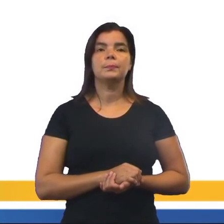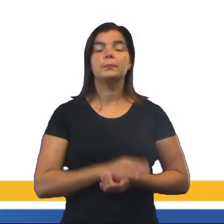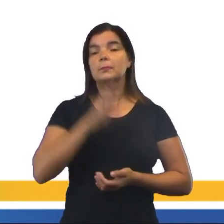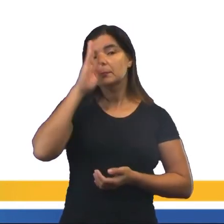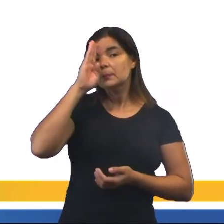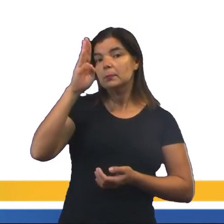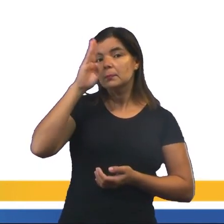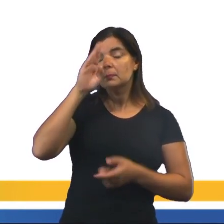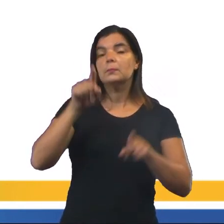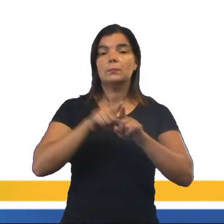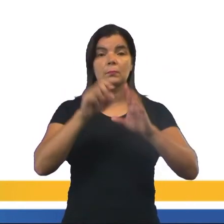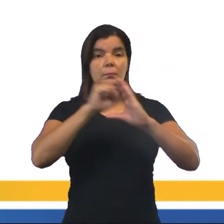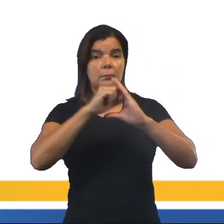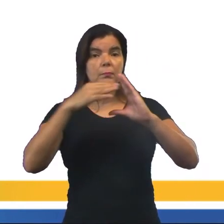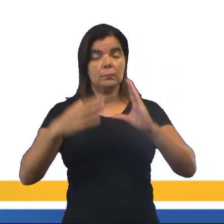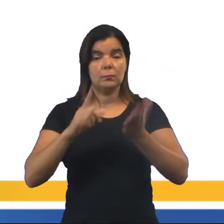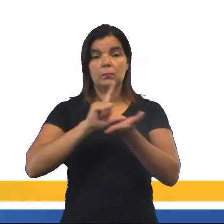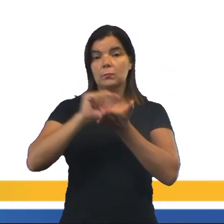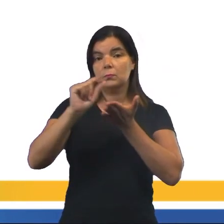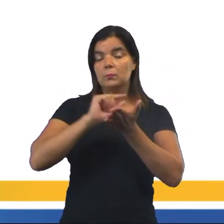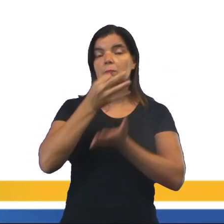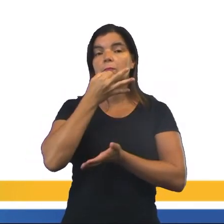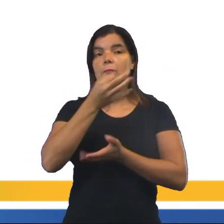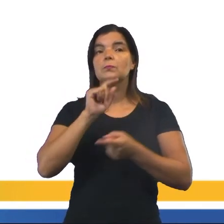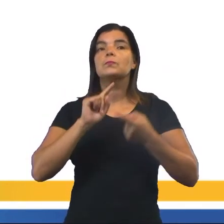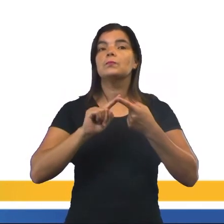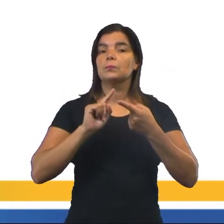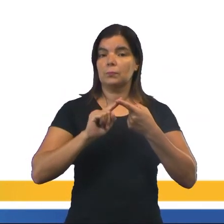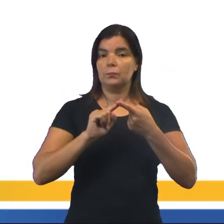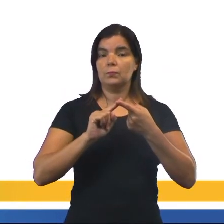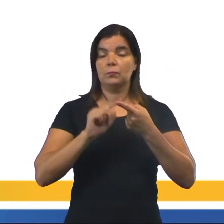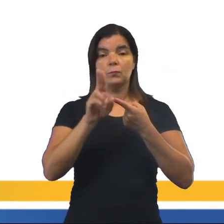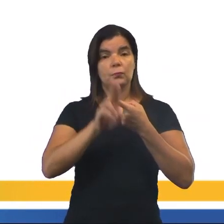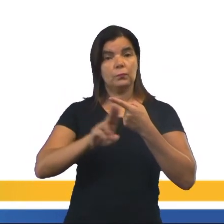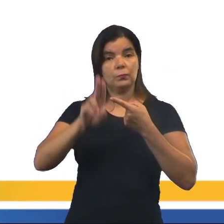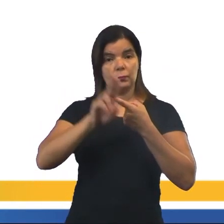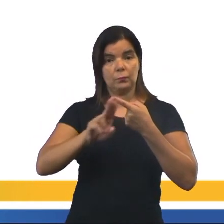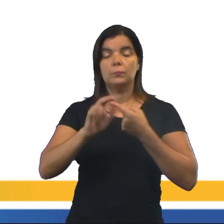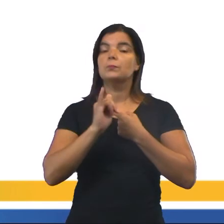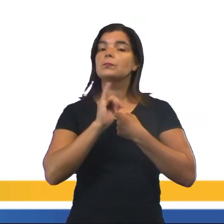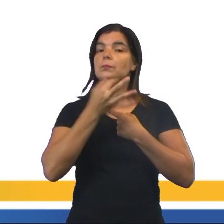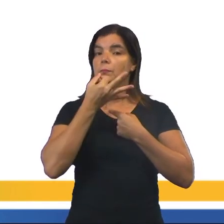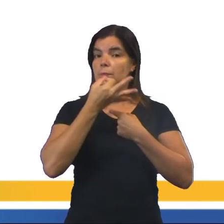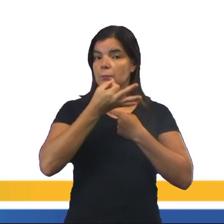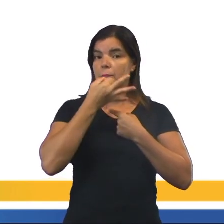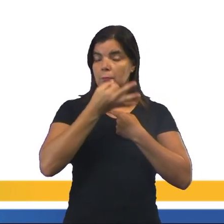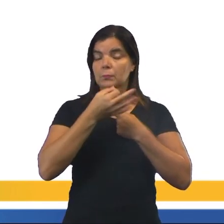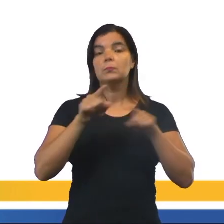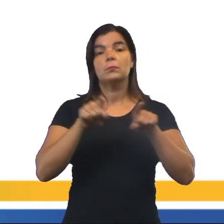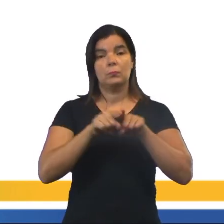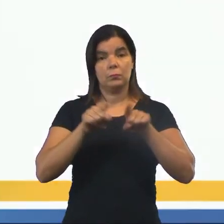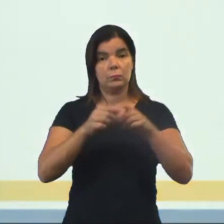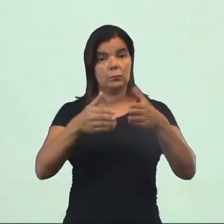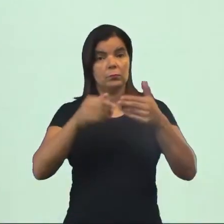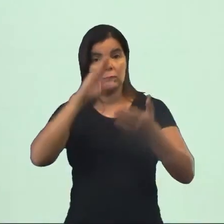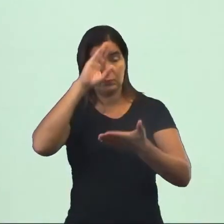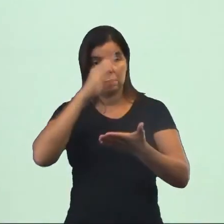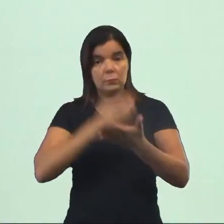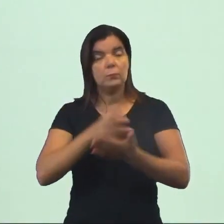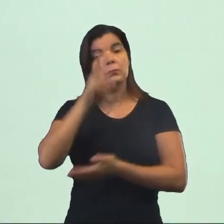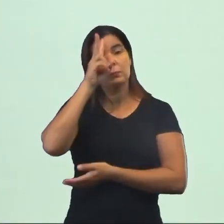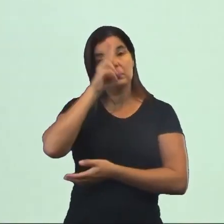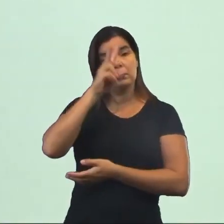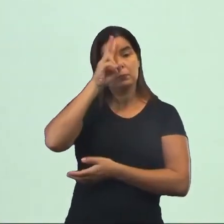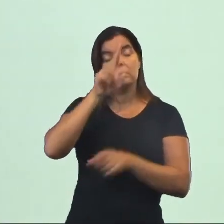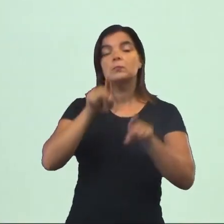As principais características de um artigo de opinião são o uso da argumentação e persuasão. Lembrando que